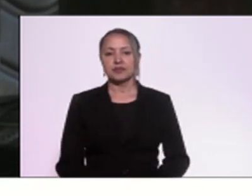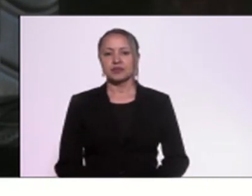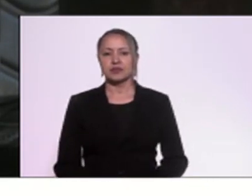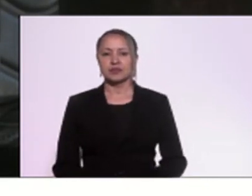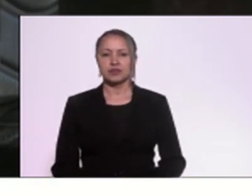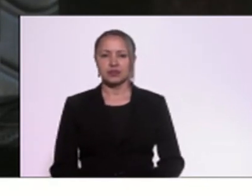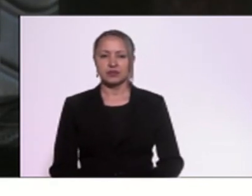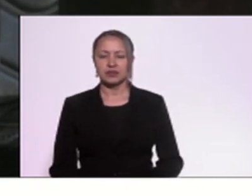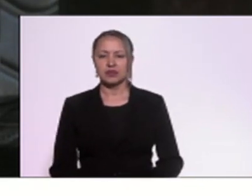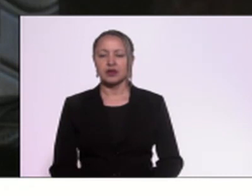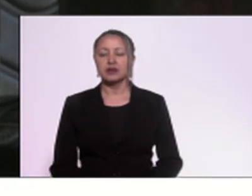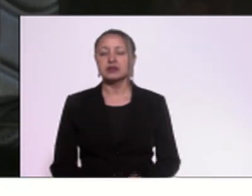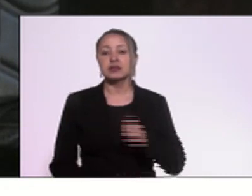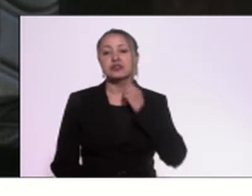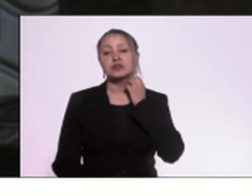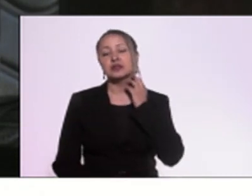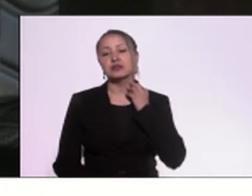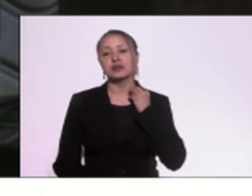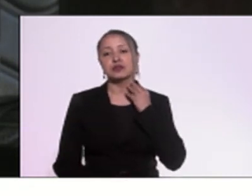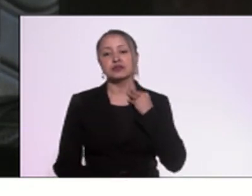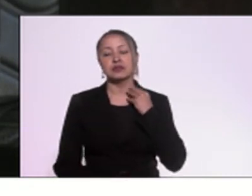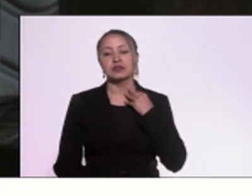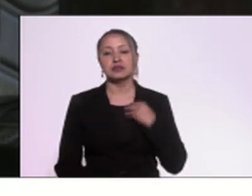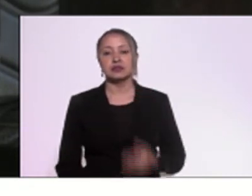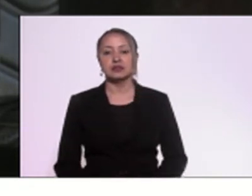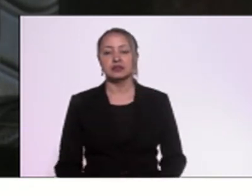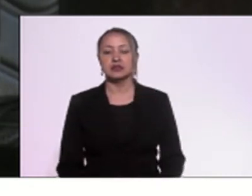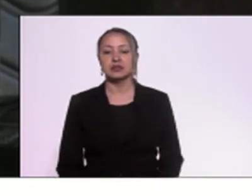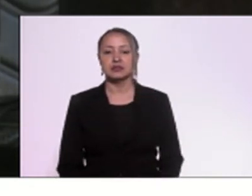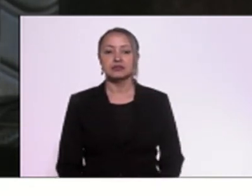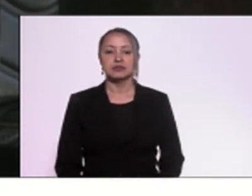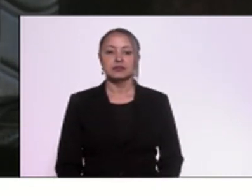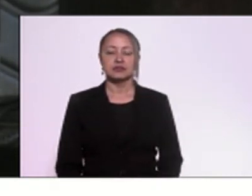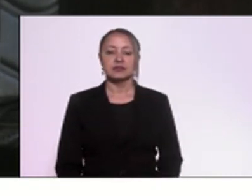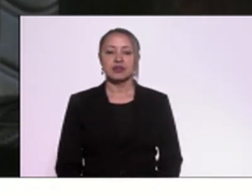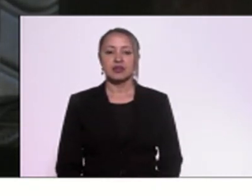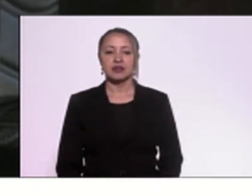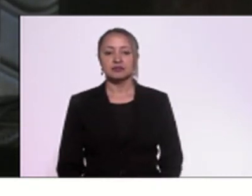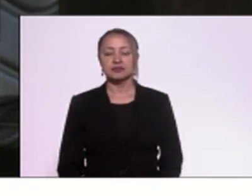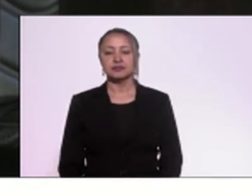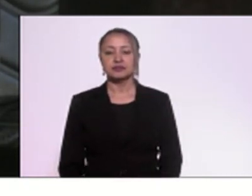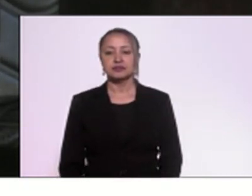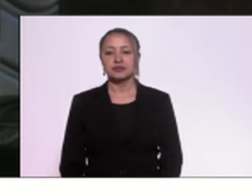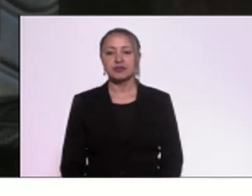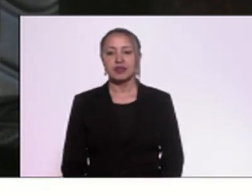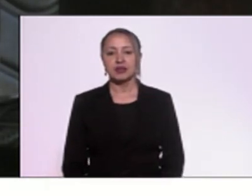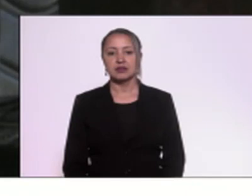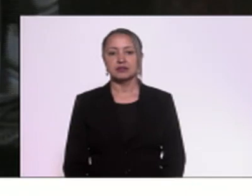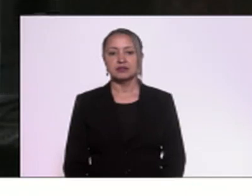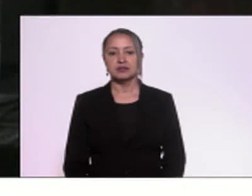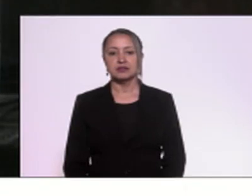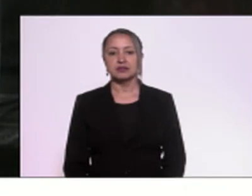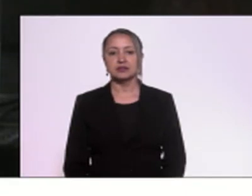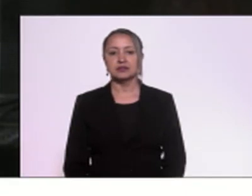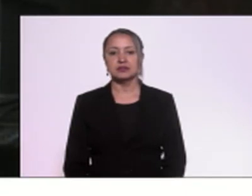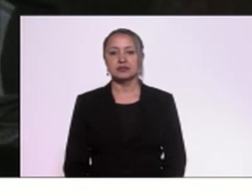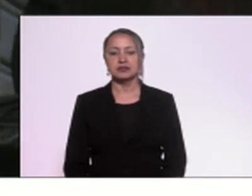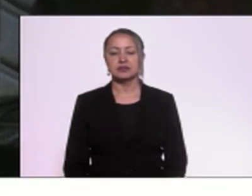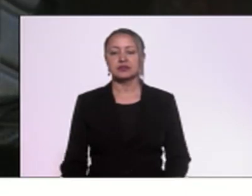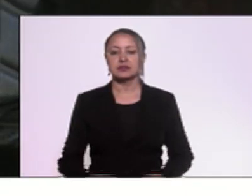o trabalho do Adailton se consagre, apareça e que possa hoje estar sendo homenageado. Claro, e ao